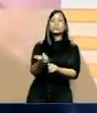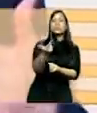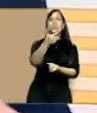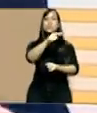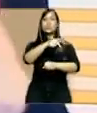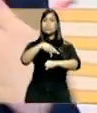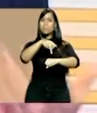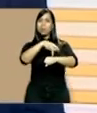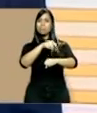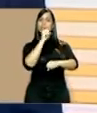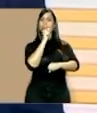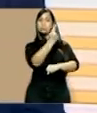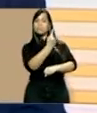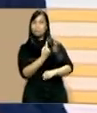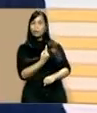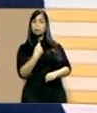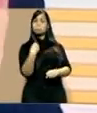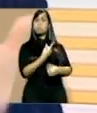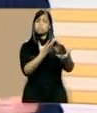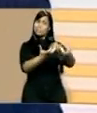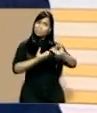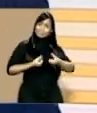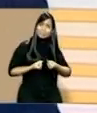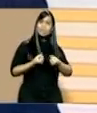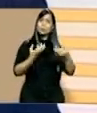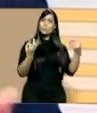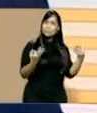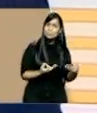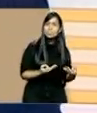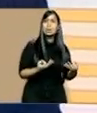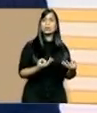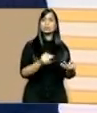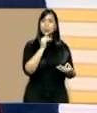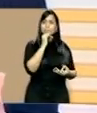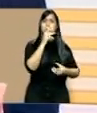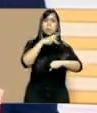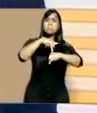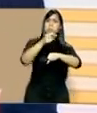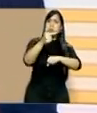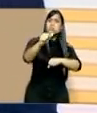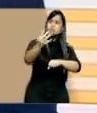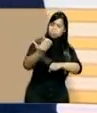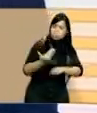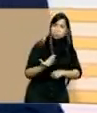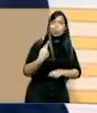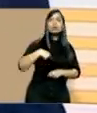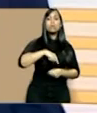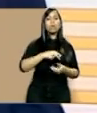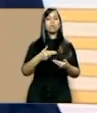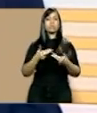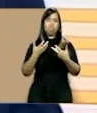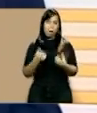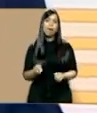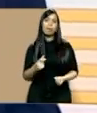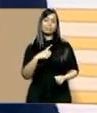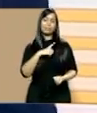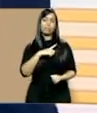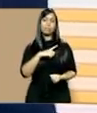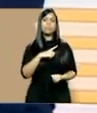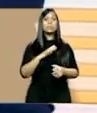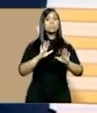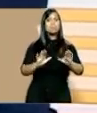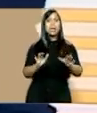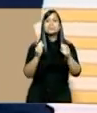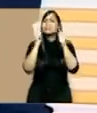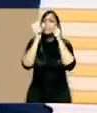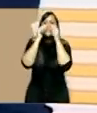pessoal de outras etnias, com o pessoal estrangeiro. Nós temos uma certa tolerância, mas não somos essas